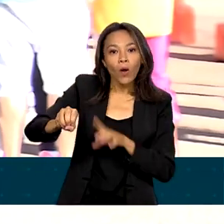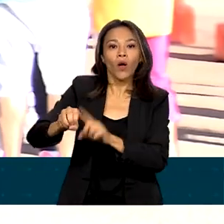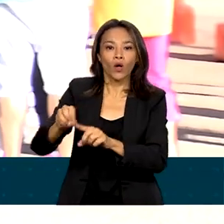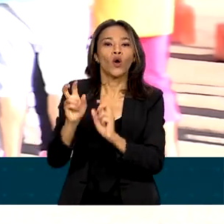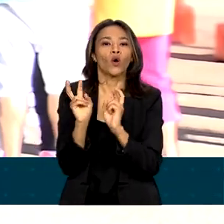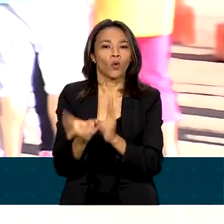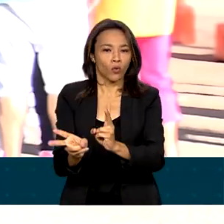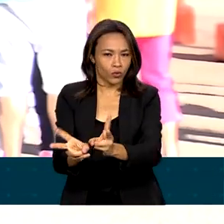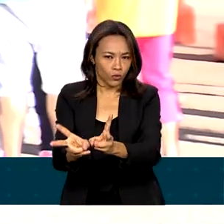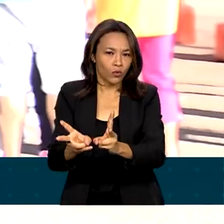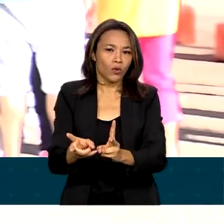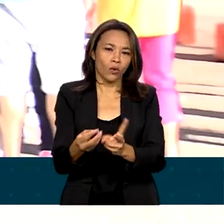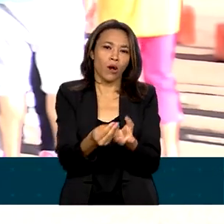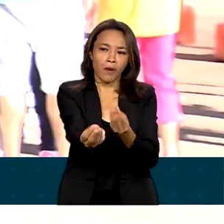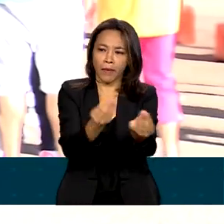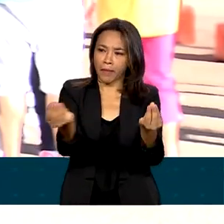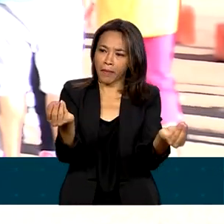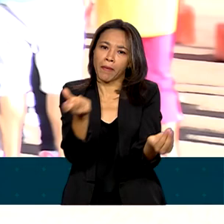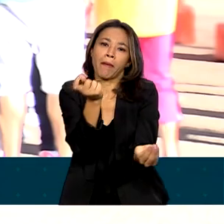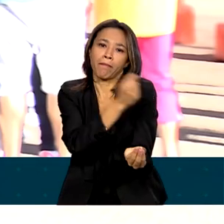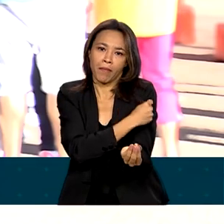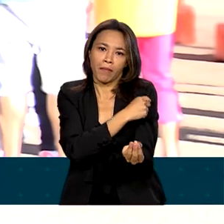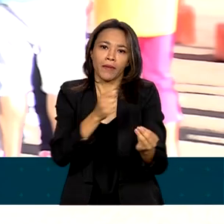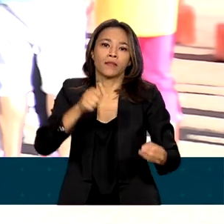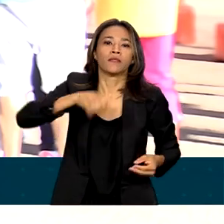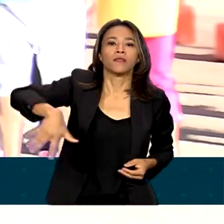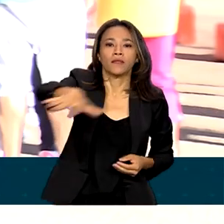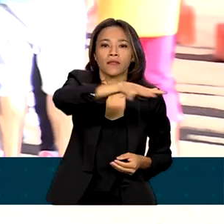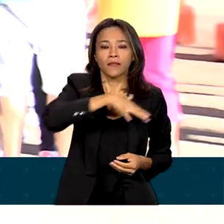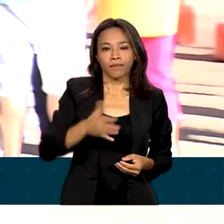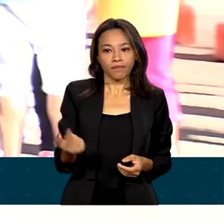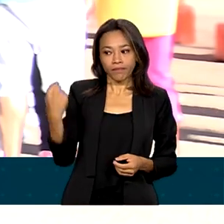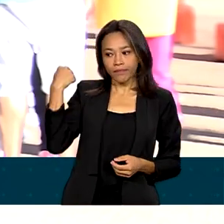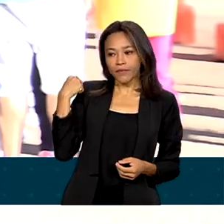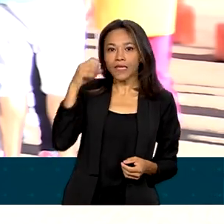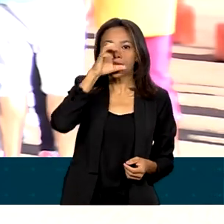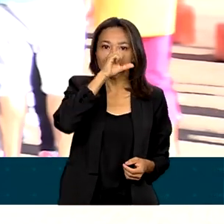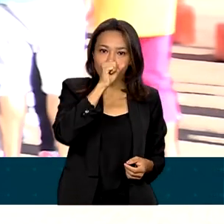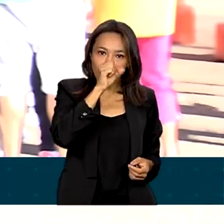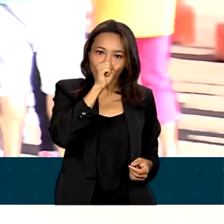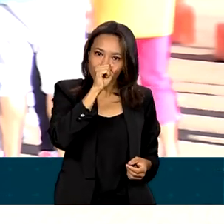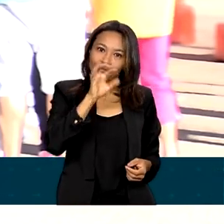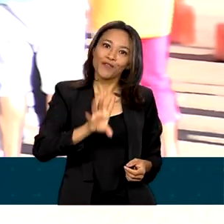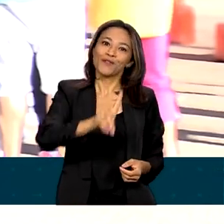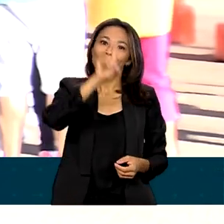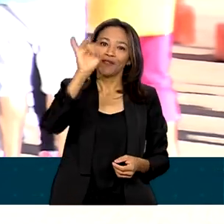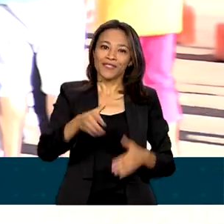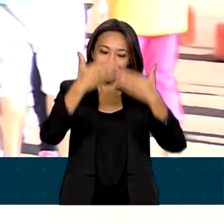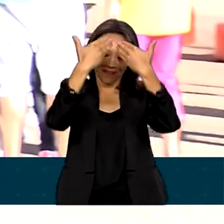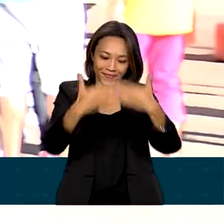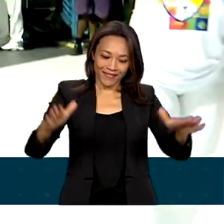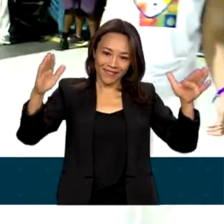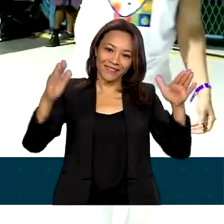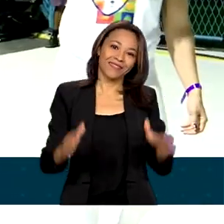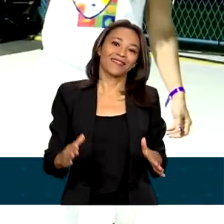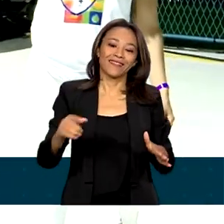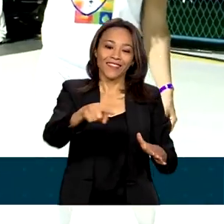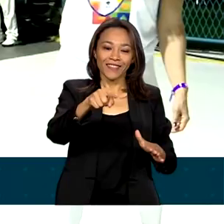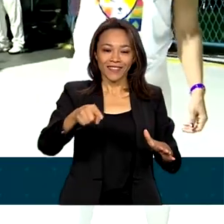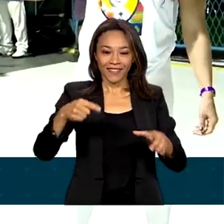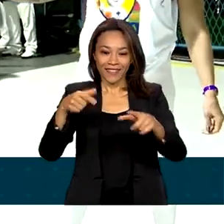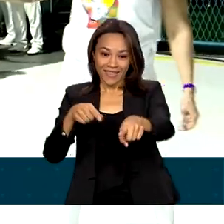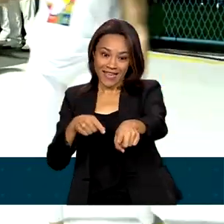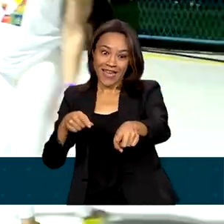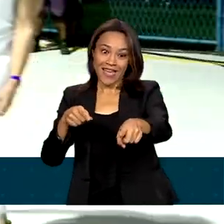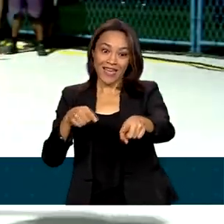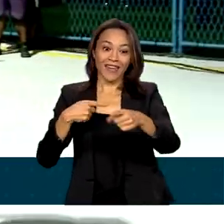para a população em geral nem Natália no sábado né o maior símbolo da vacinação no Brasil o Zé Gotinha abriu o desfile